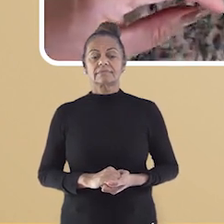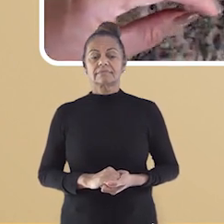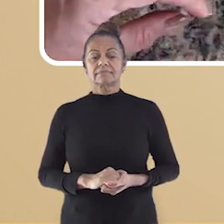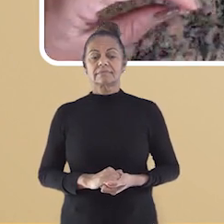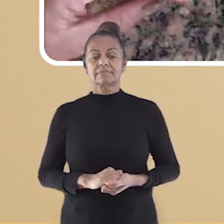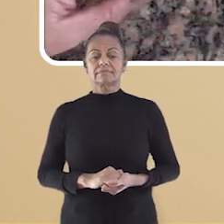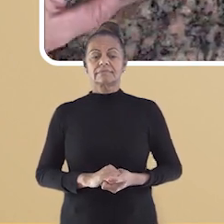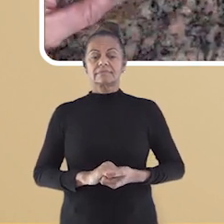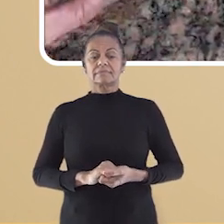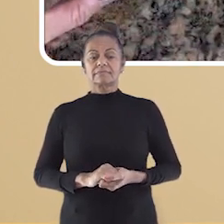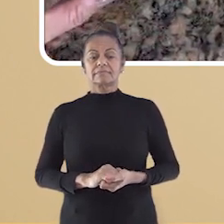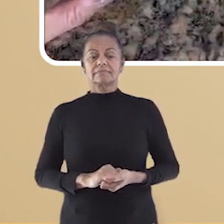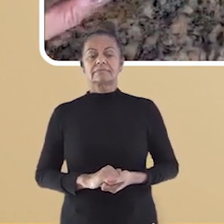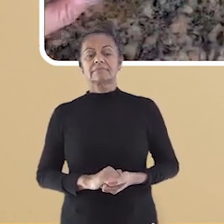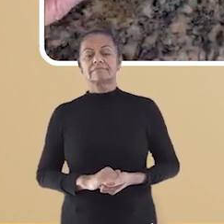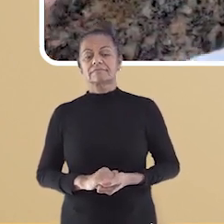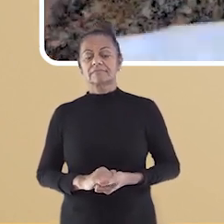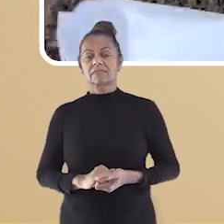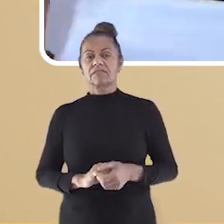Opa,